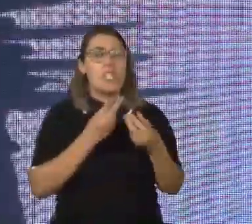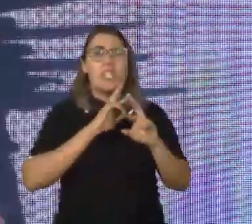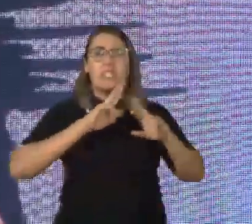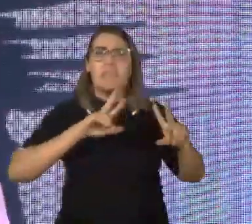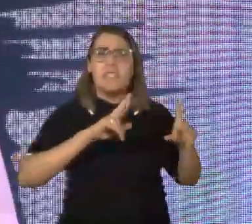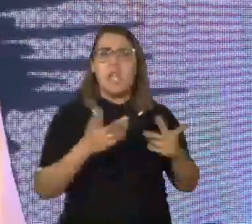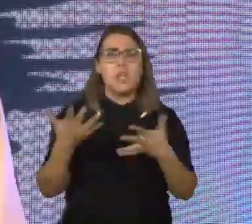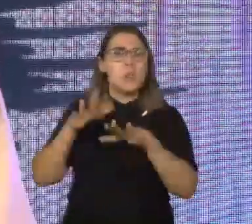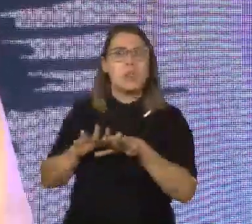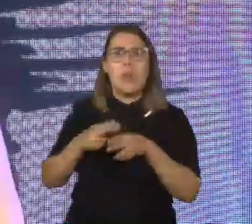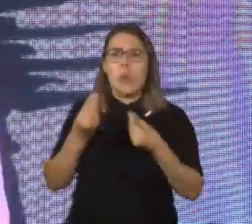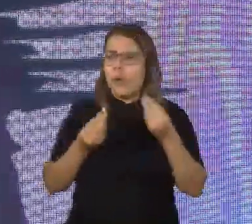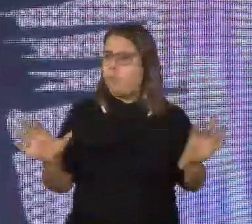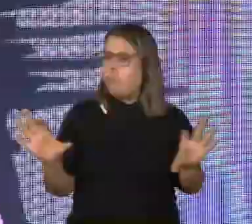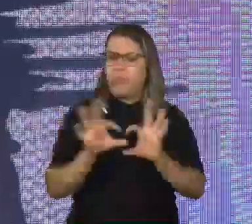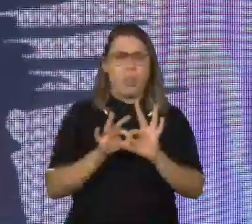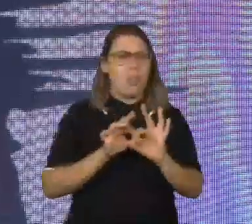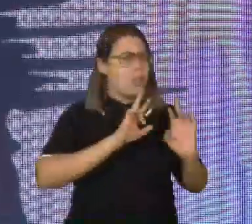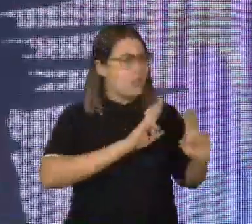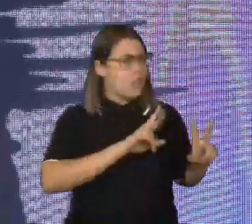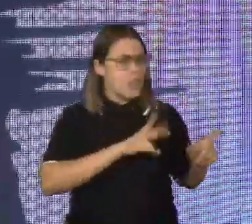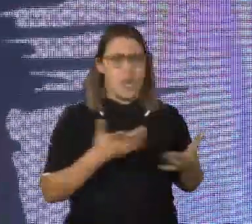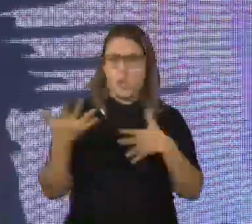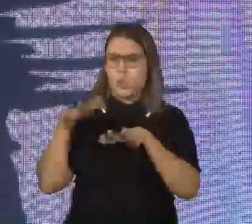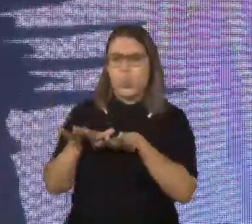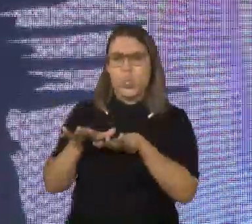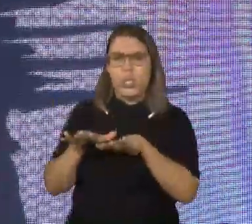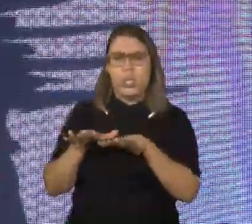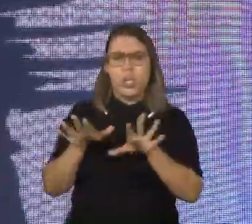Como que a gente consegue uma ética nesta